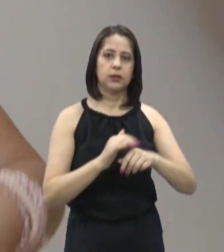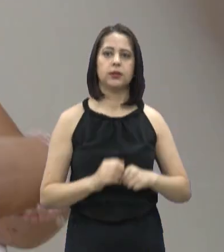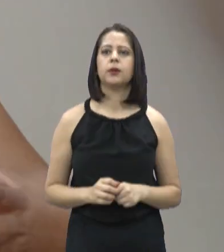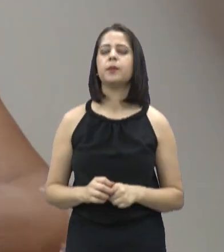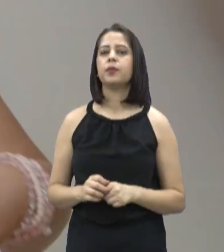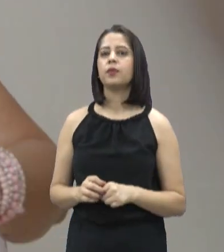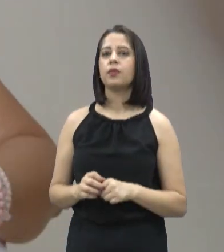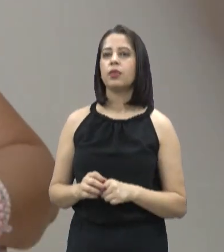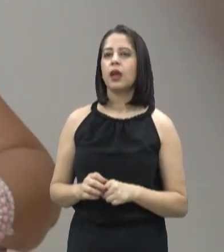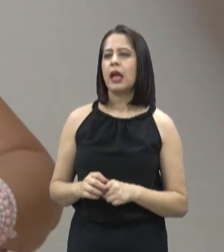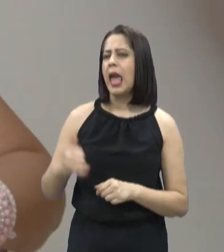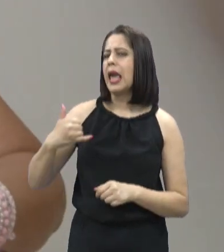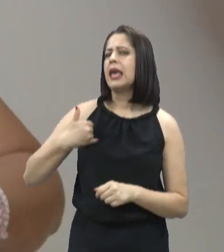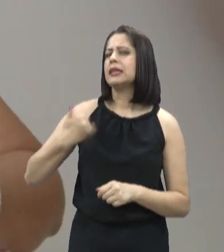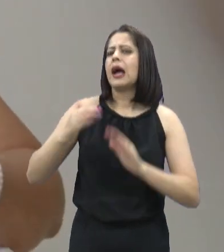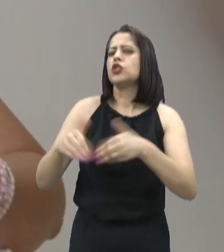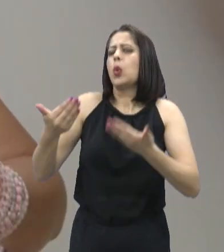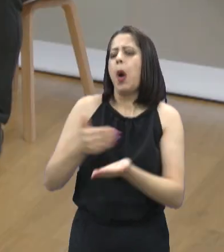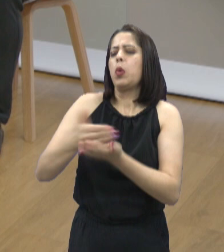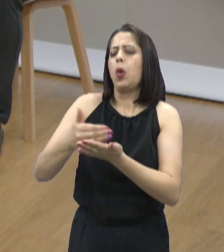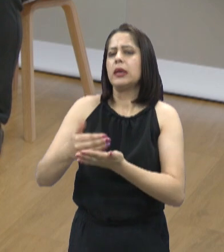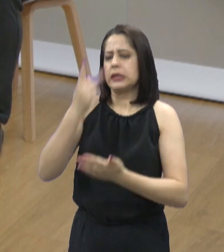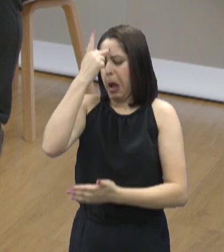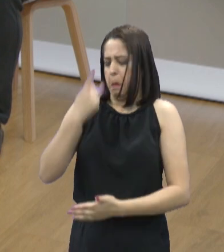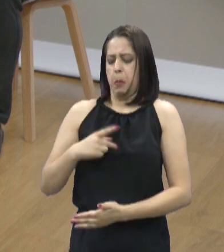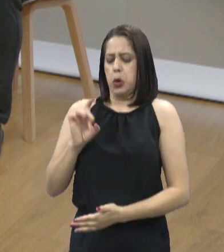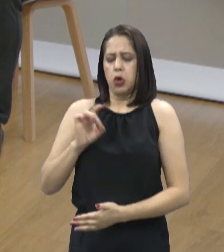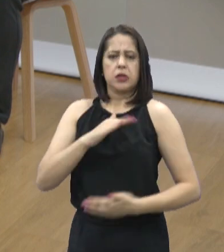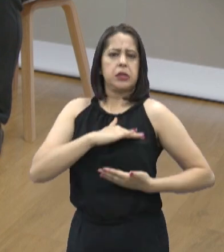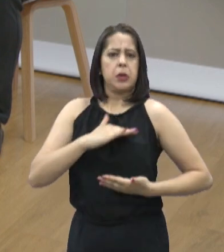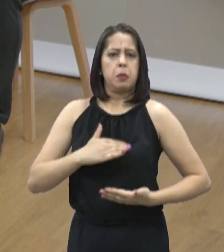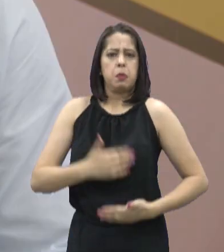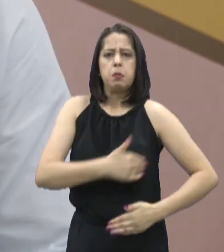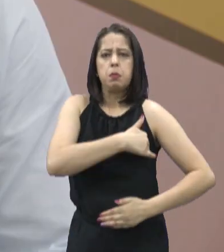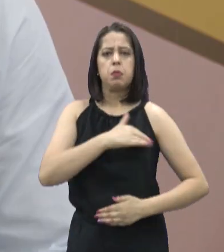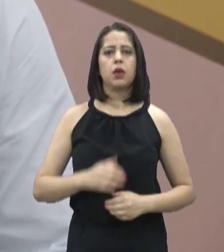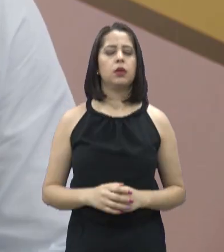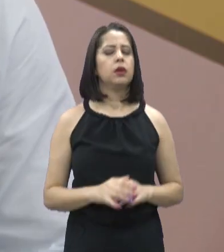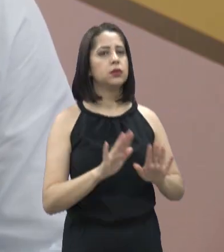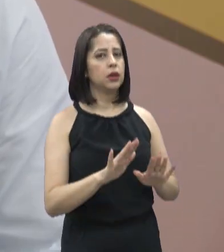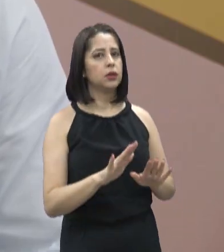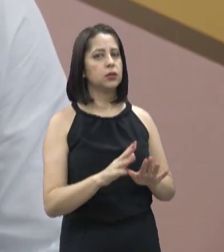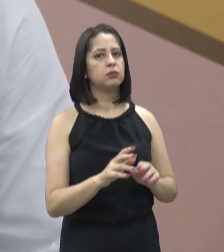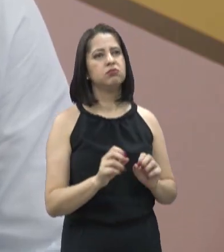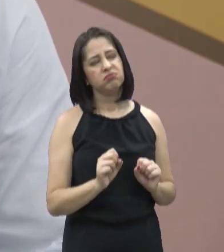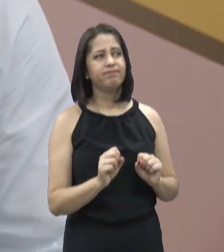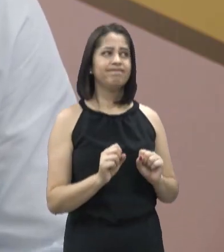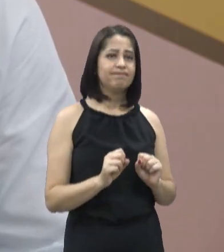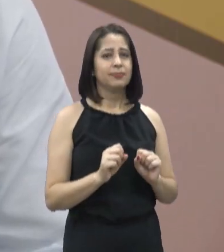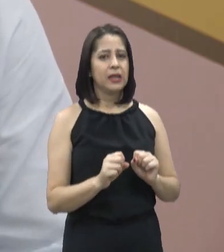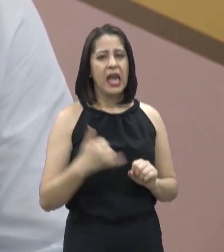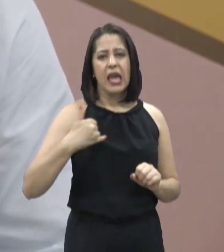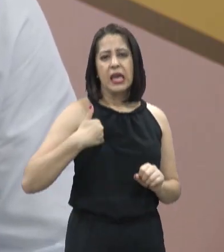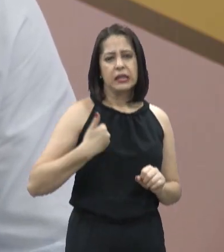que é ideal começar esse autoexame? A gente começa assim, vai começar a partir de 40